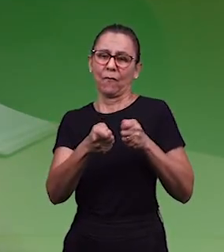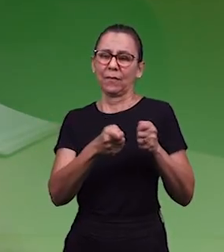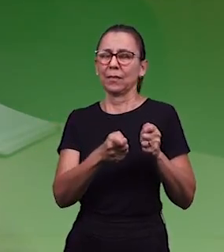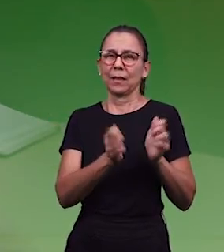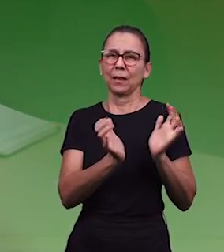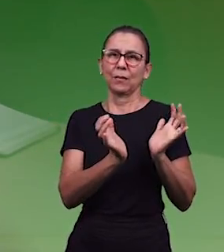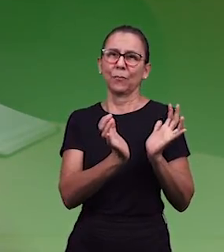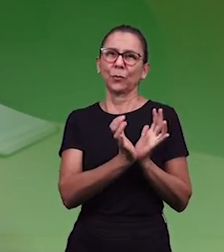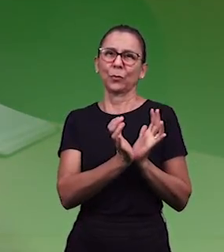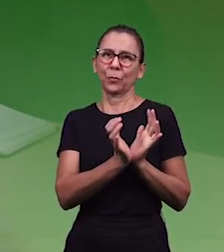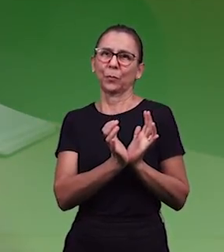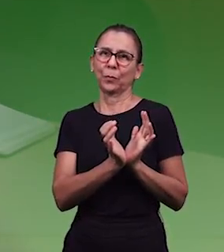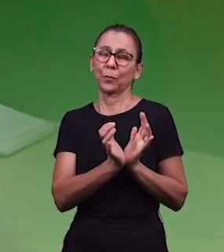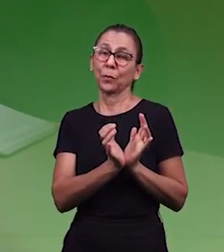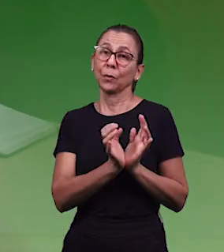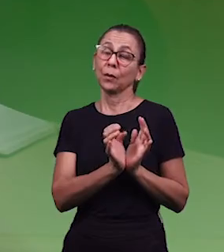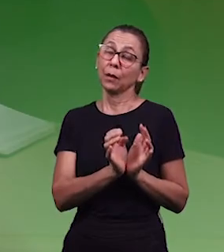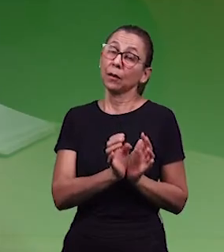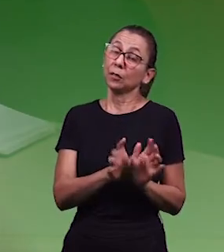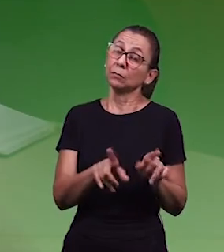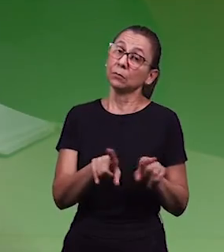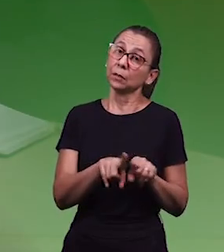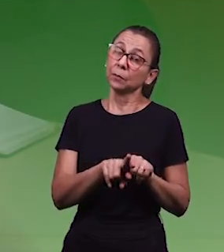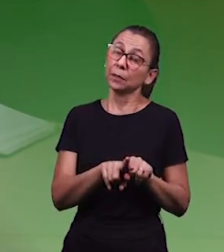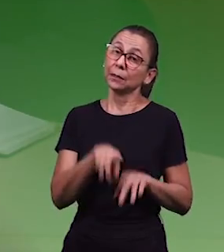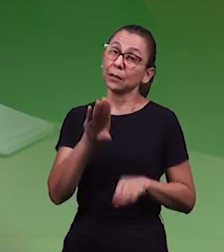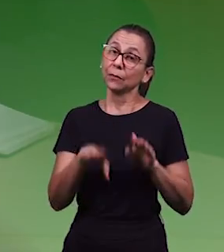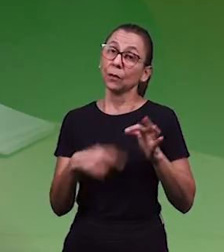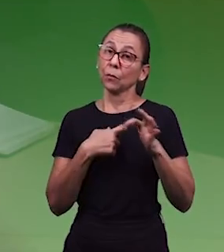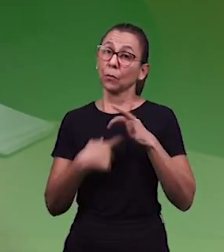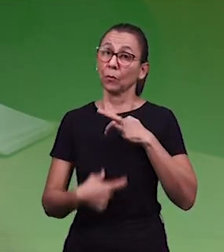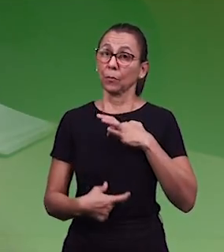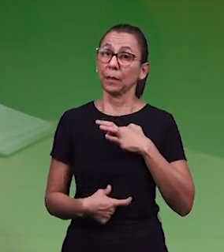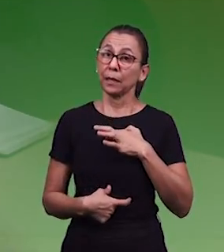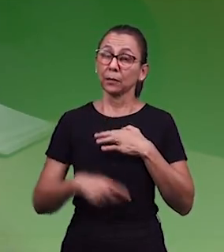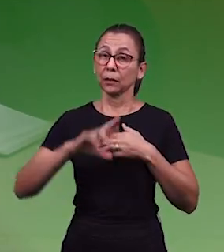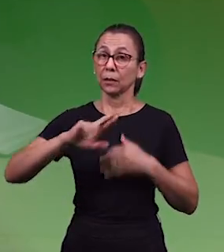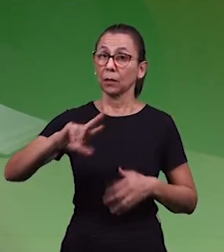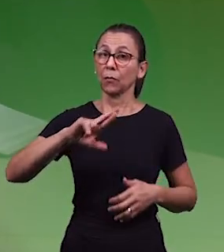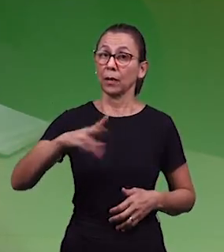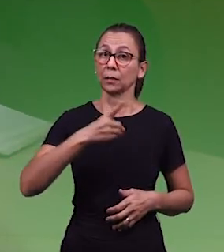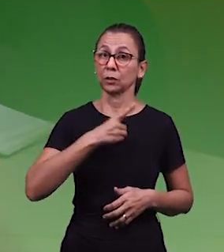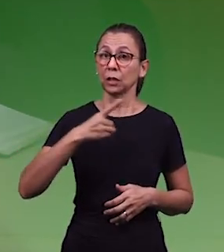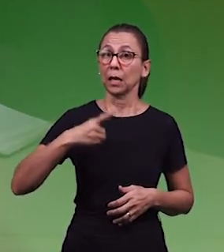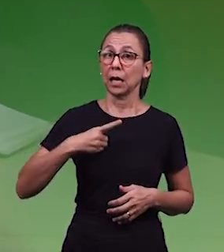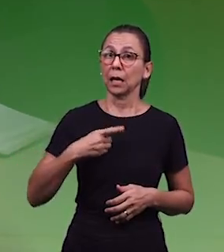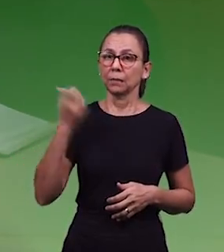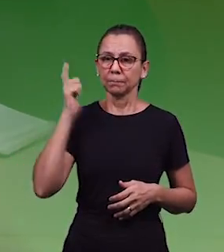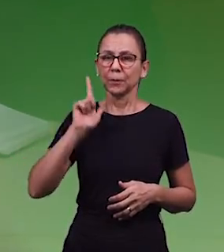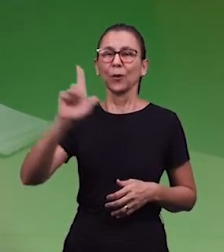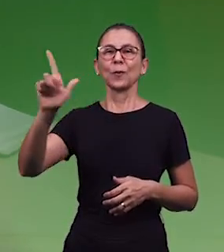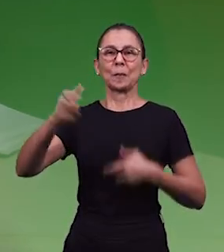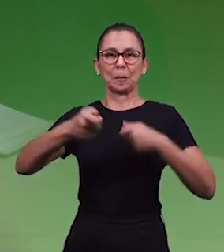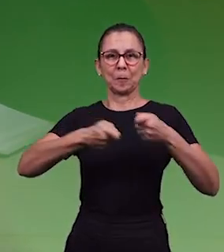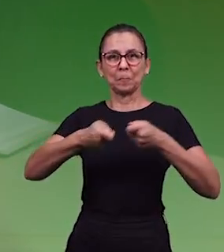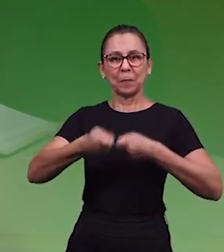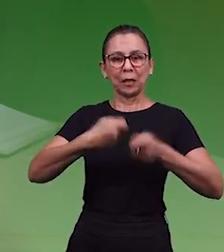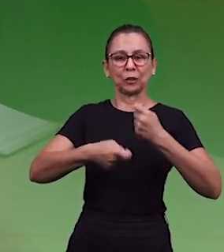E talvez tenha um obreiro que não é diácono que vai fazer esse trabalho melhor do que ele.